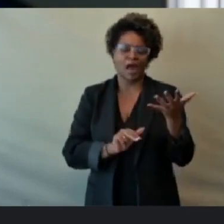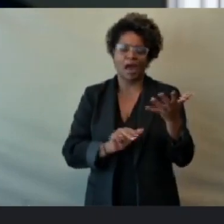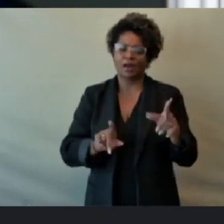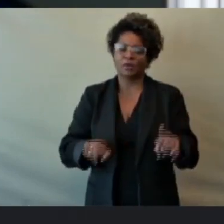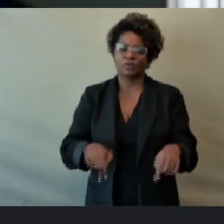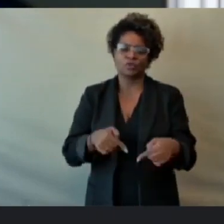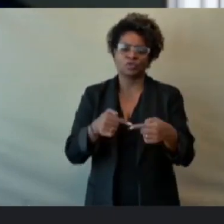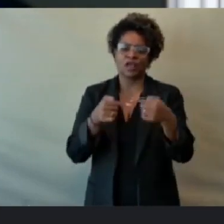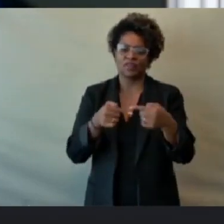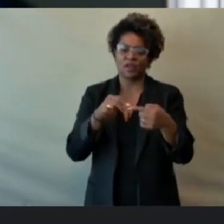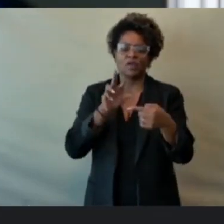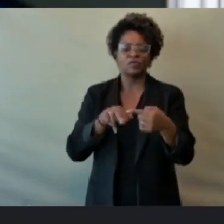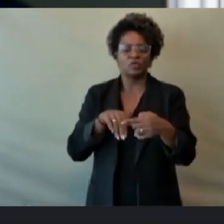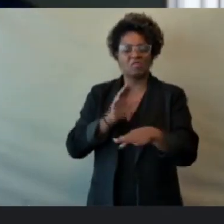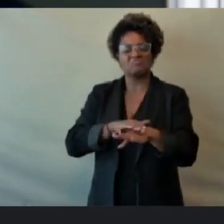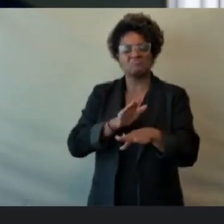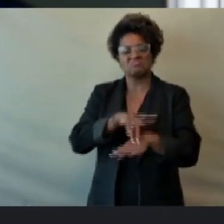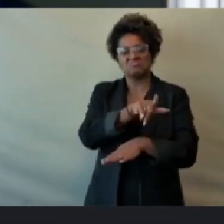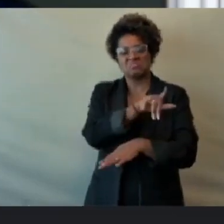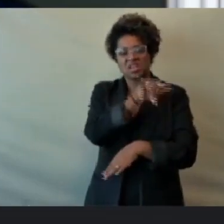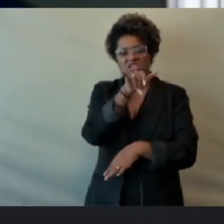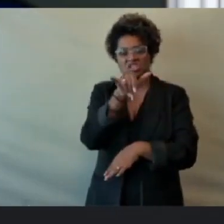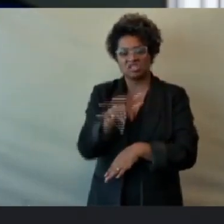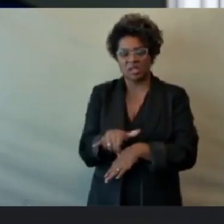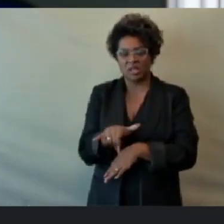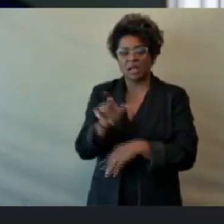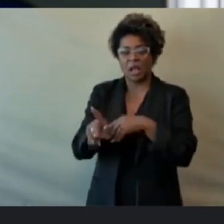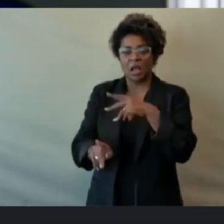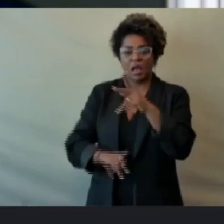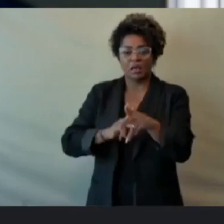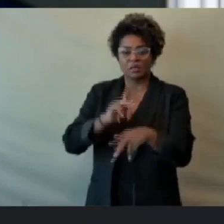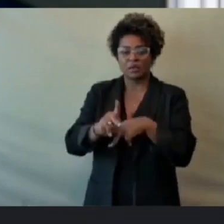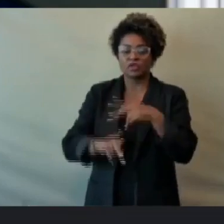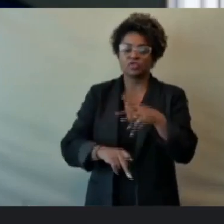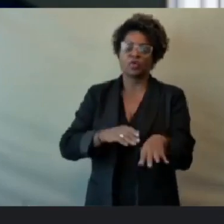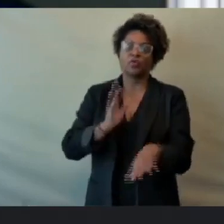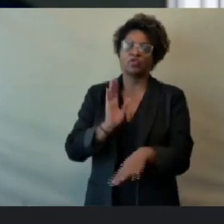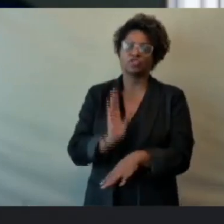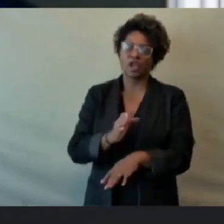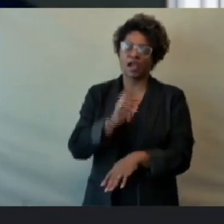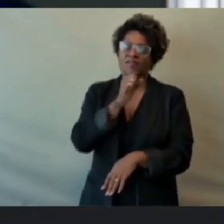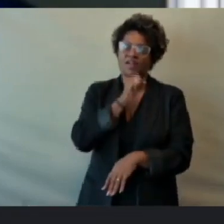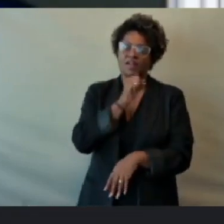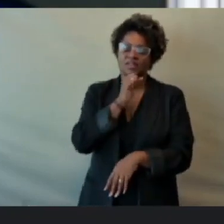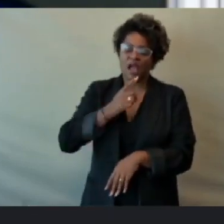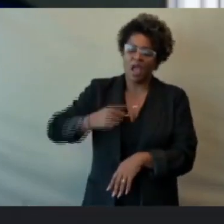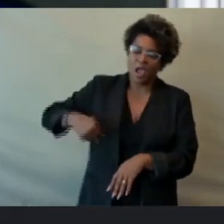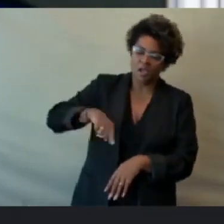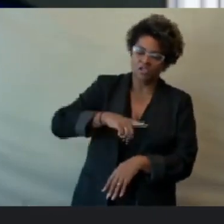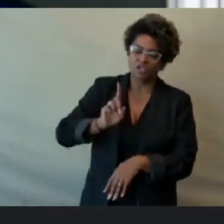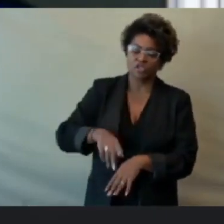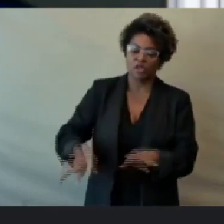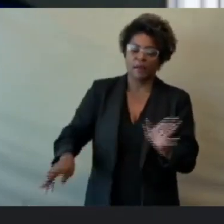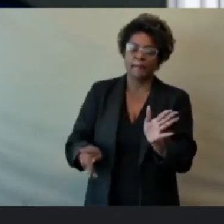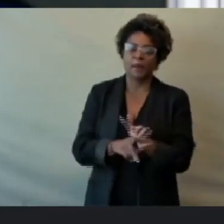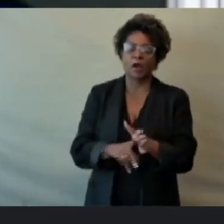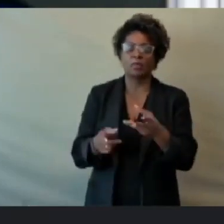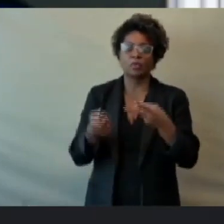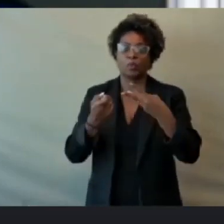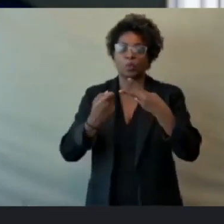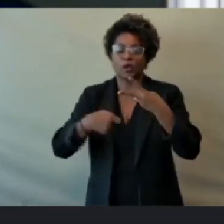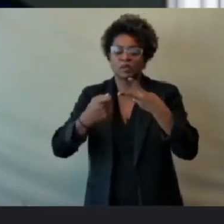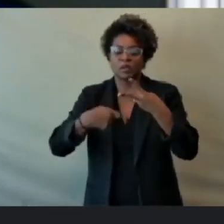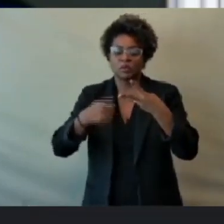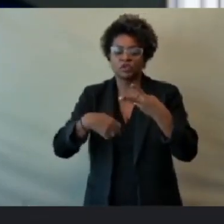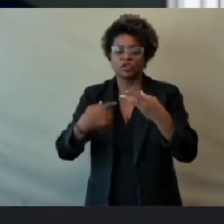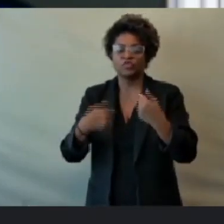envelhecimento da população, nós do Executivo, nós temos que nos debruçar conjuntamente para